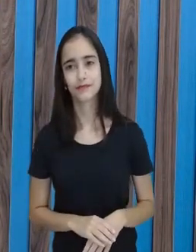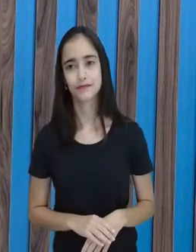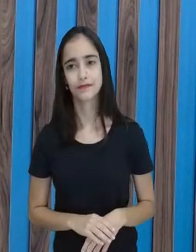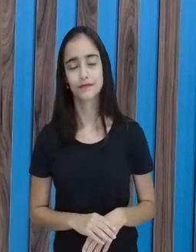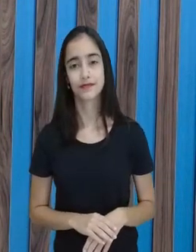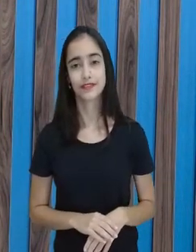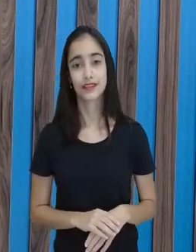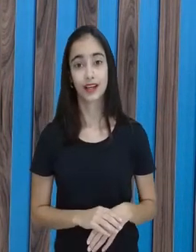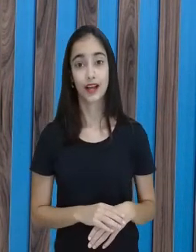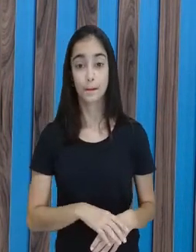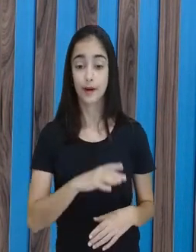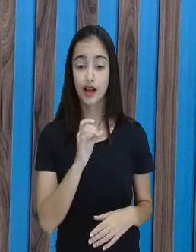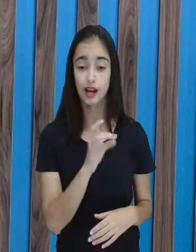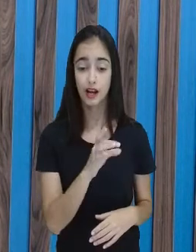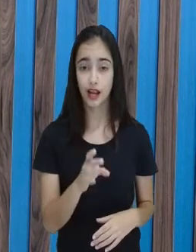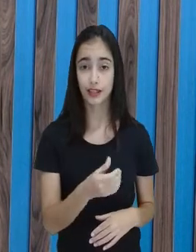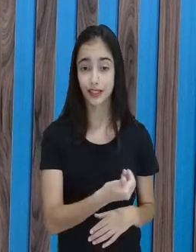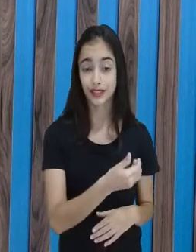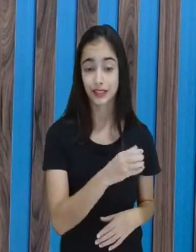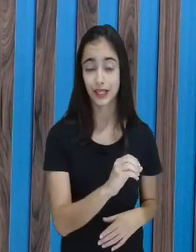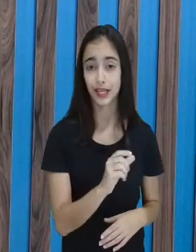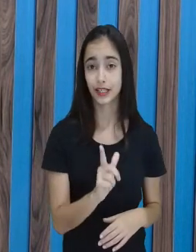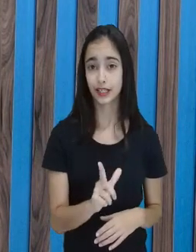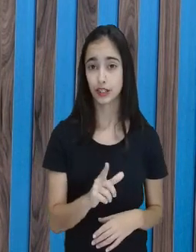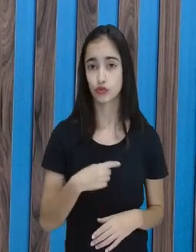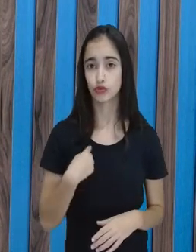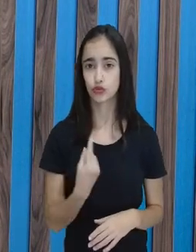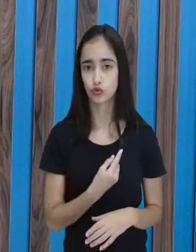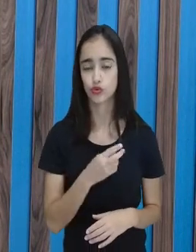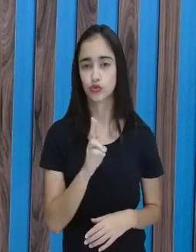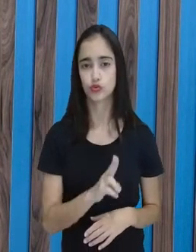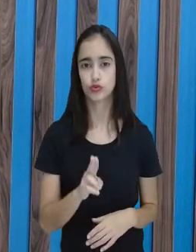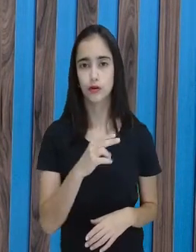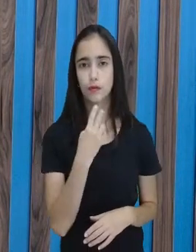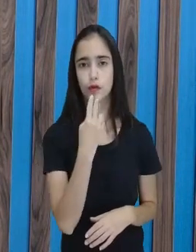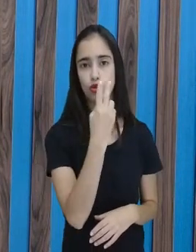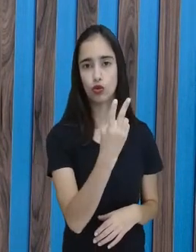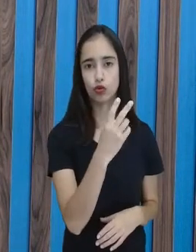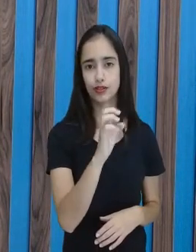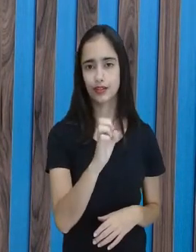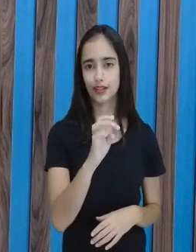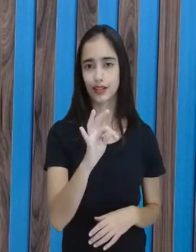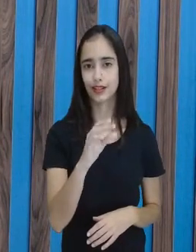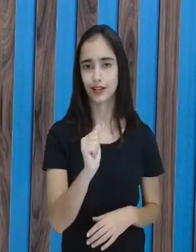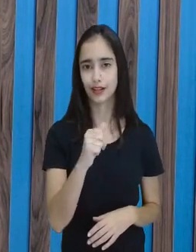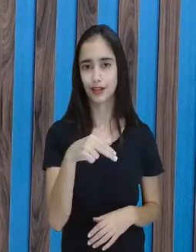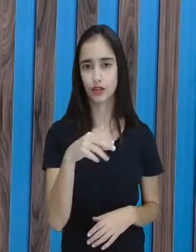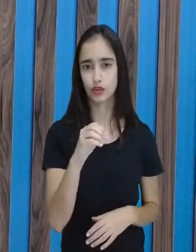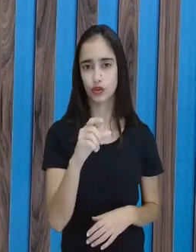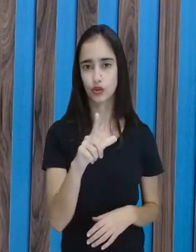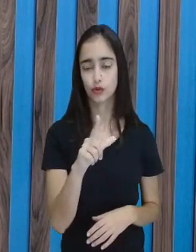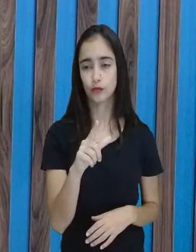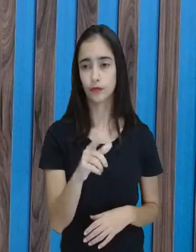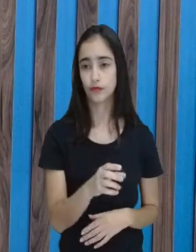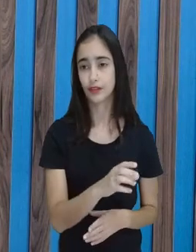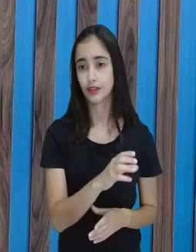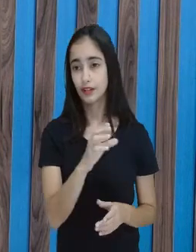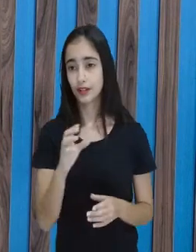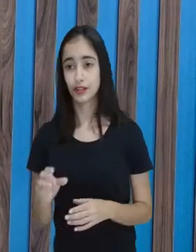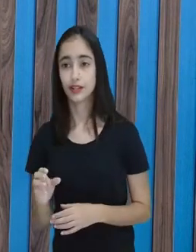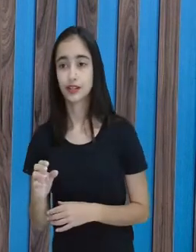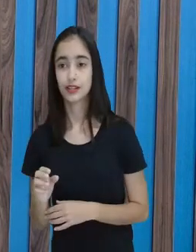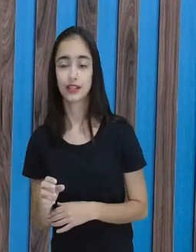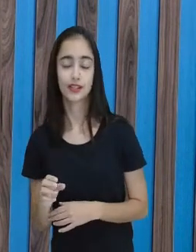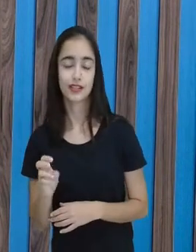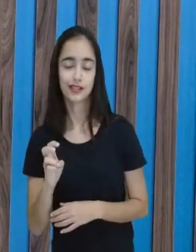Para cada 10 litros de gasolina, nós adicionamos 2 litros de etanol. E para 50 litros de